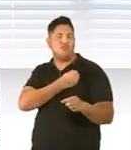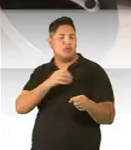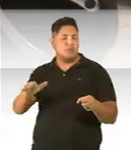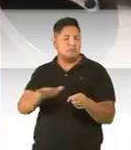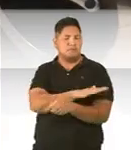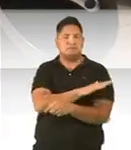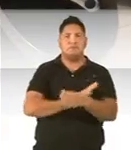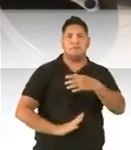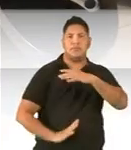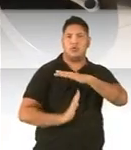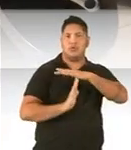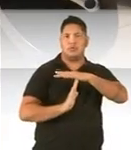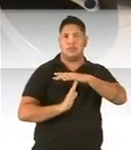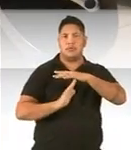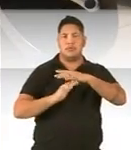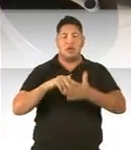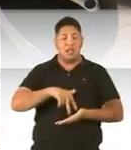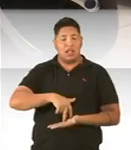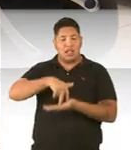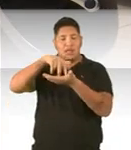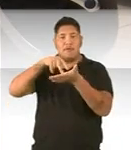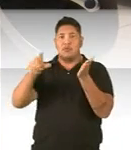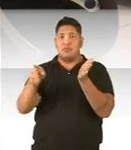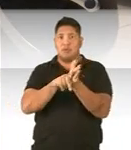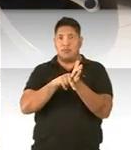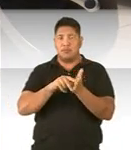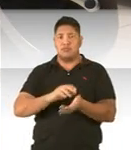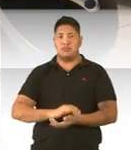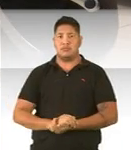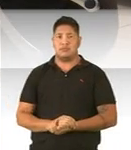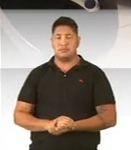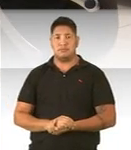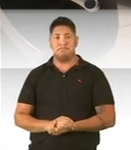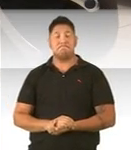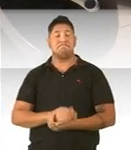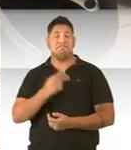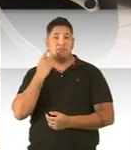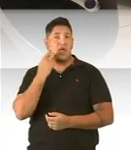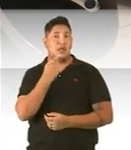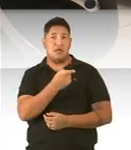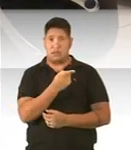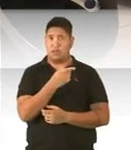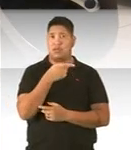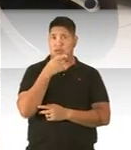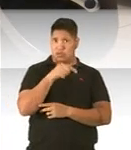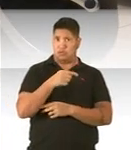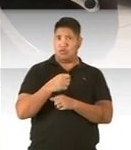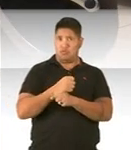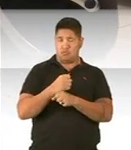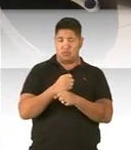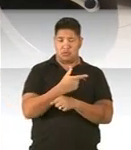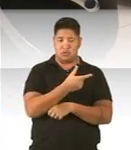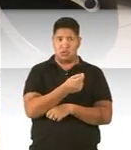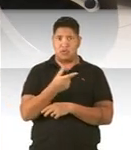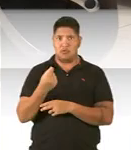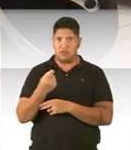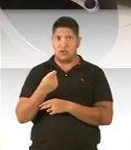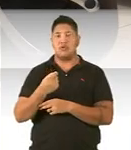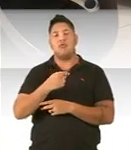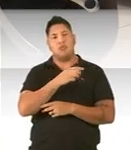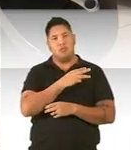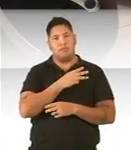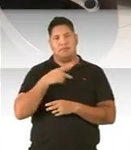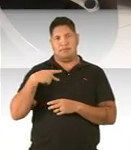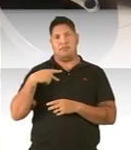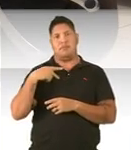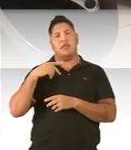do número de acesso de visitantes, elevadores exclusivos. Para Alberto Bavazeiro, em 2020, o MPT